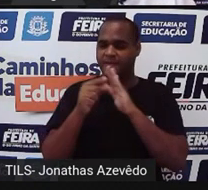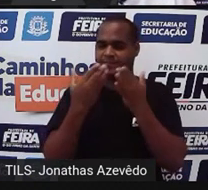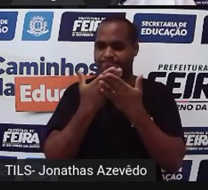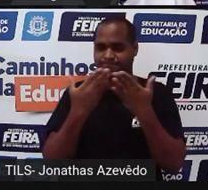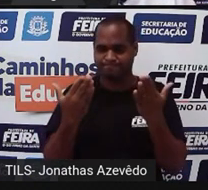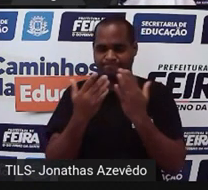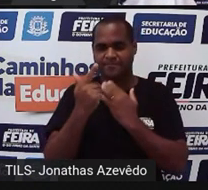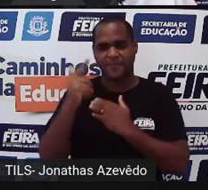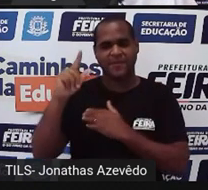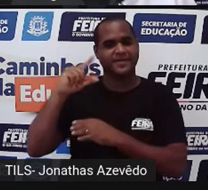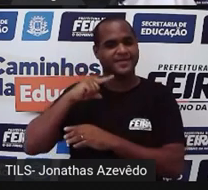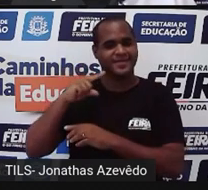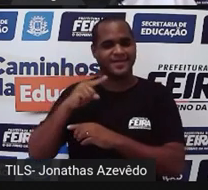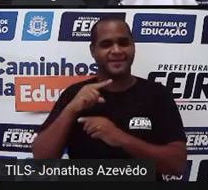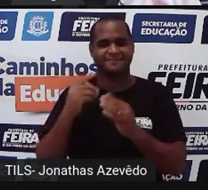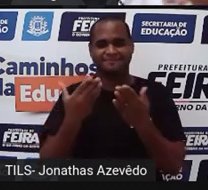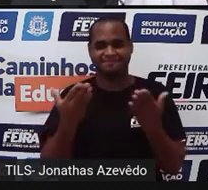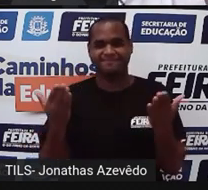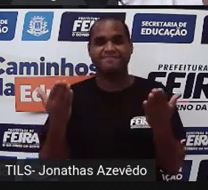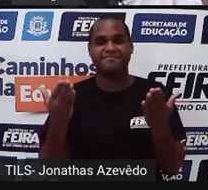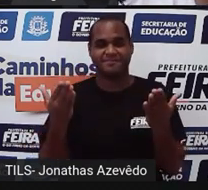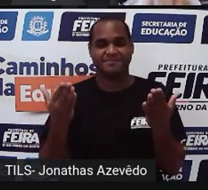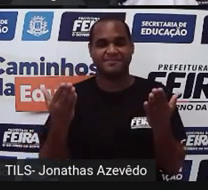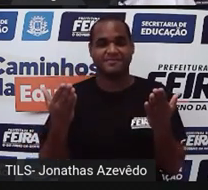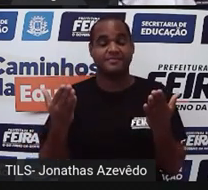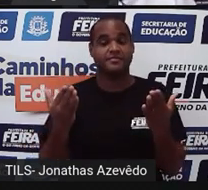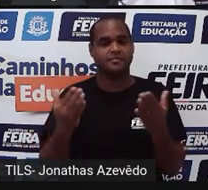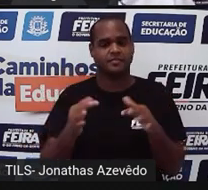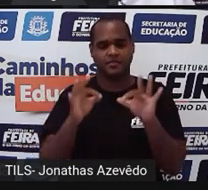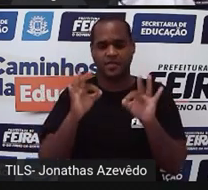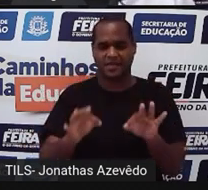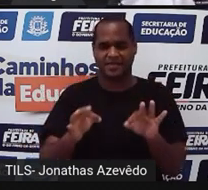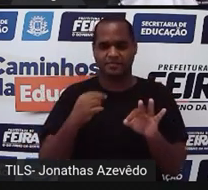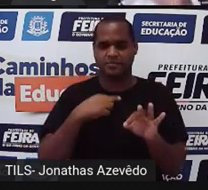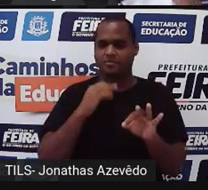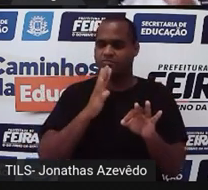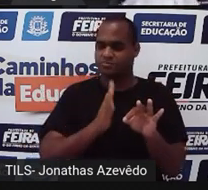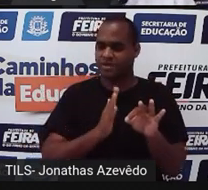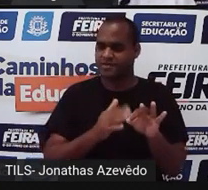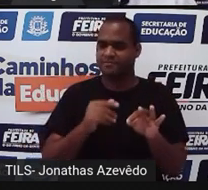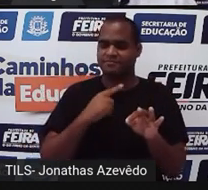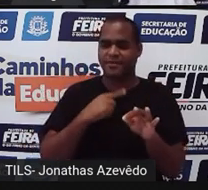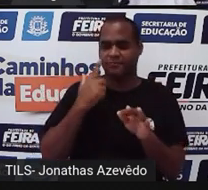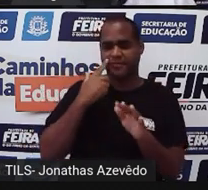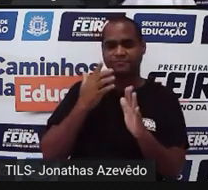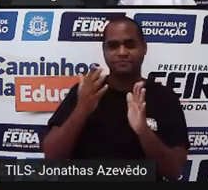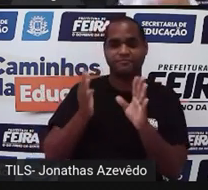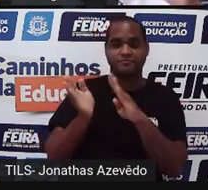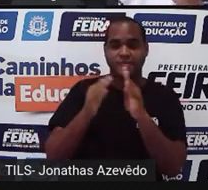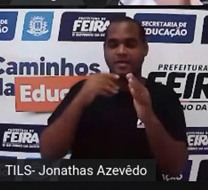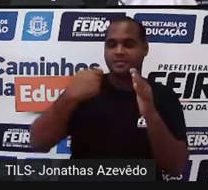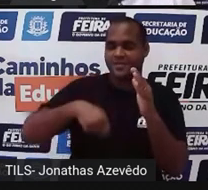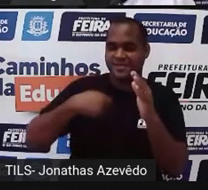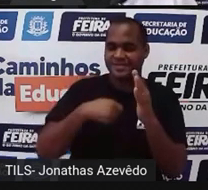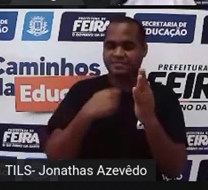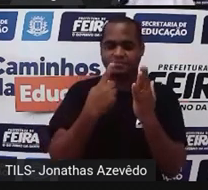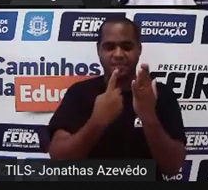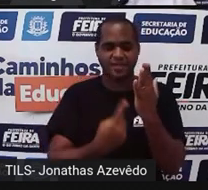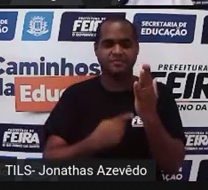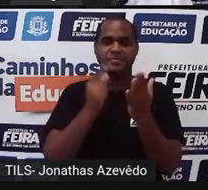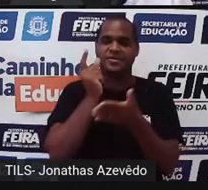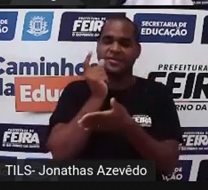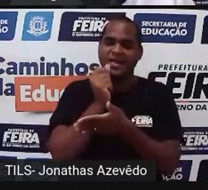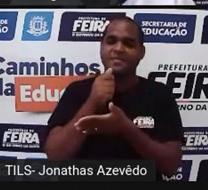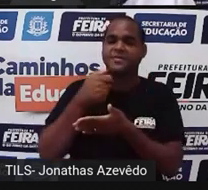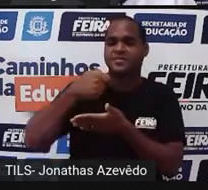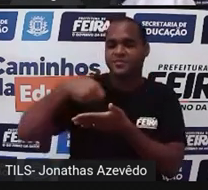na próxima tela, certo? A gente já viu isso. Você vai precisar de caderno, lápis e